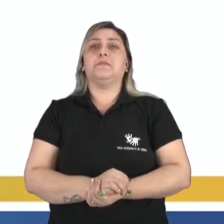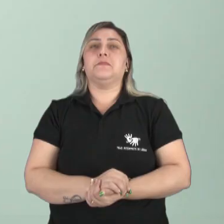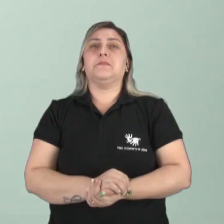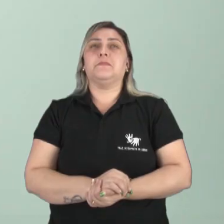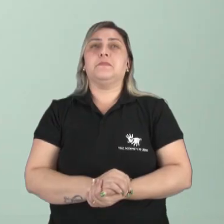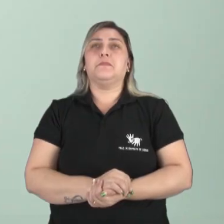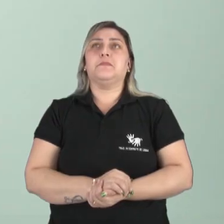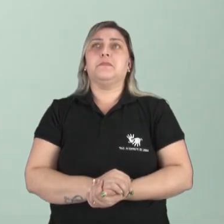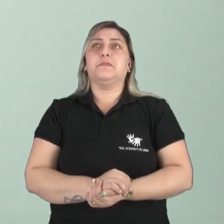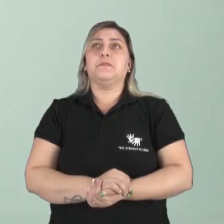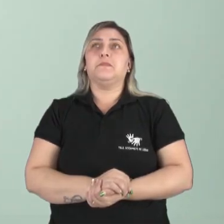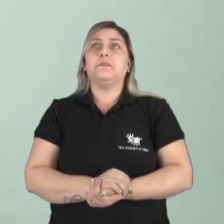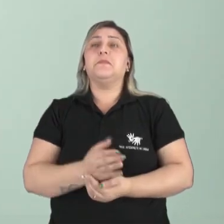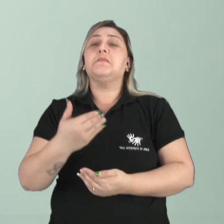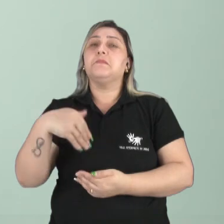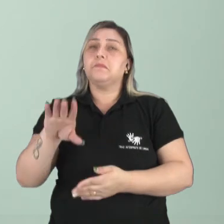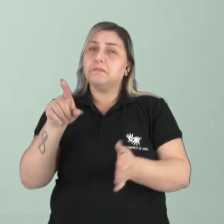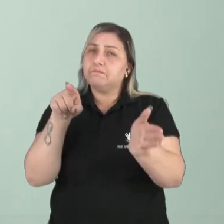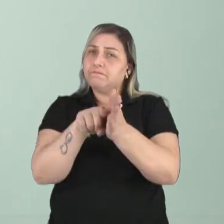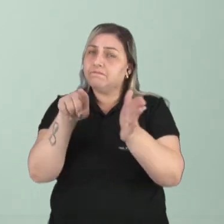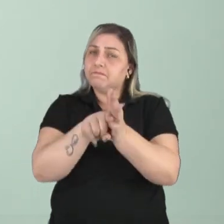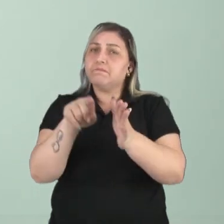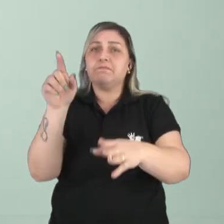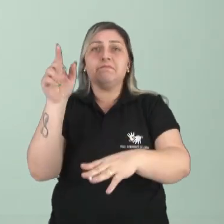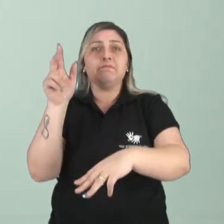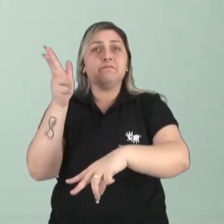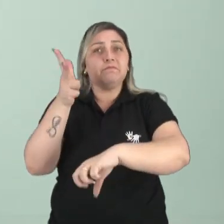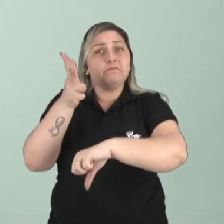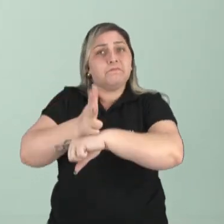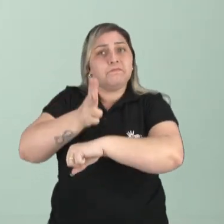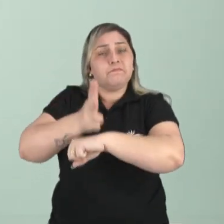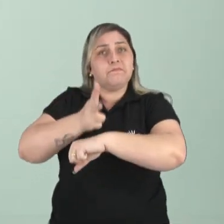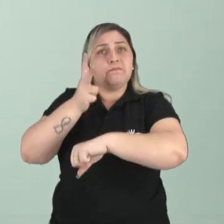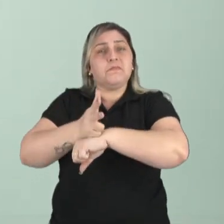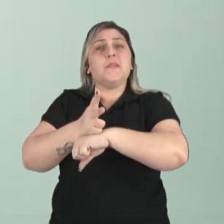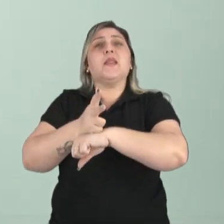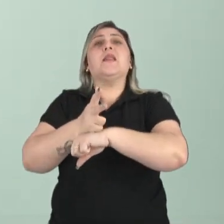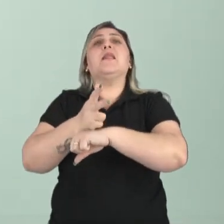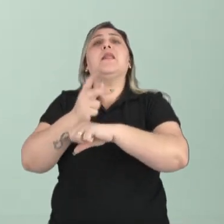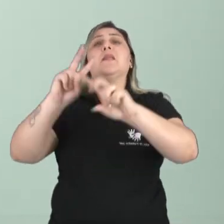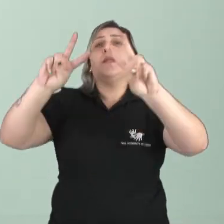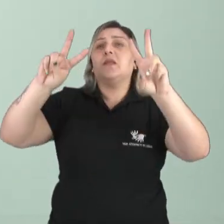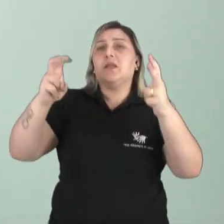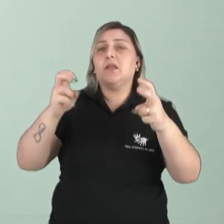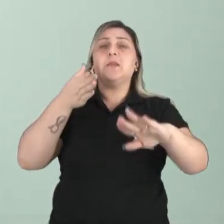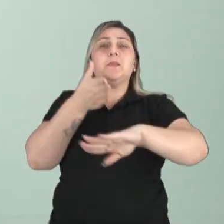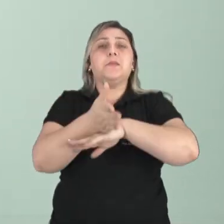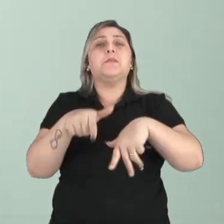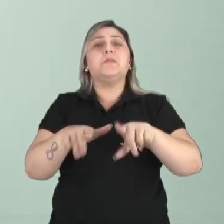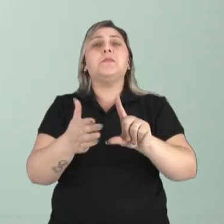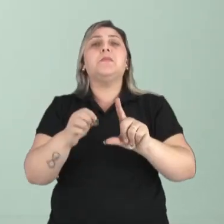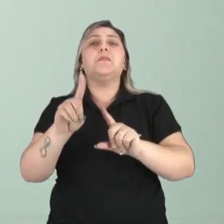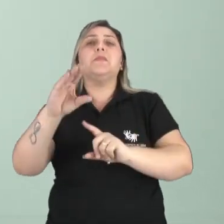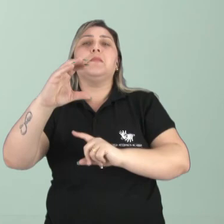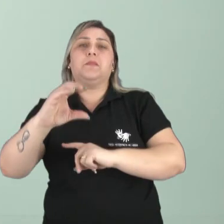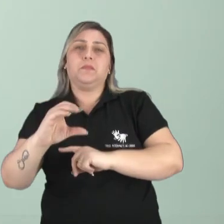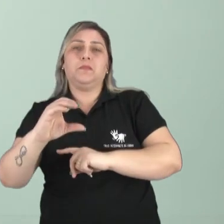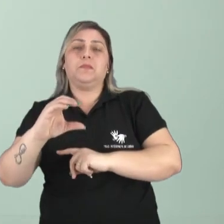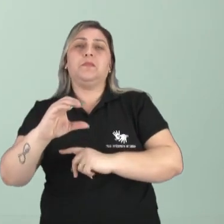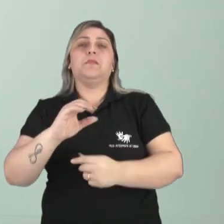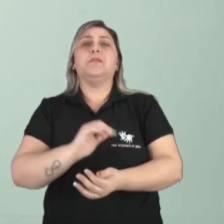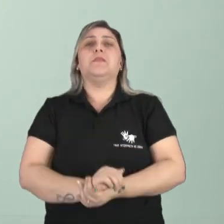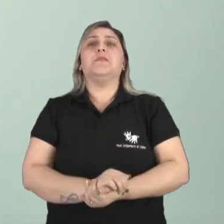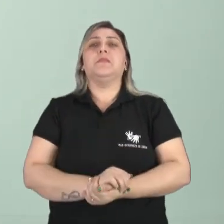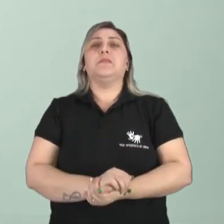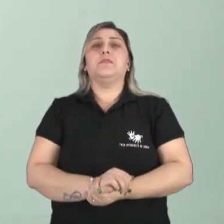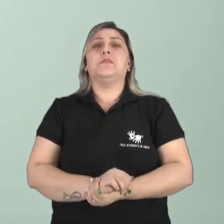Pessoal, para mais questões, né, mais vídeos sobre esse e outros assuntos, acesse lá a plataforma Eduque,